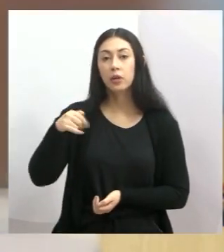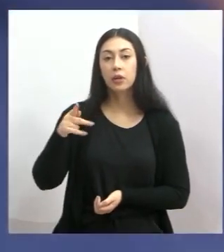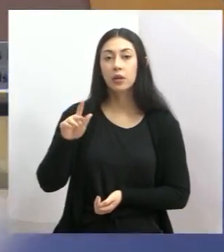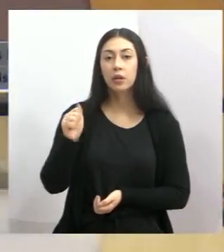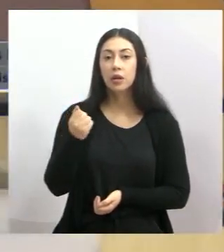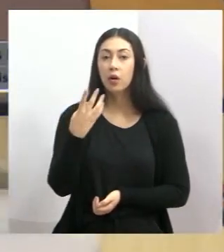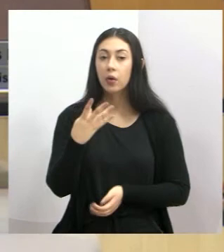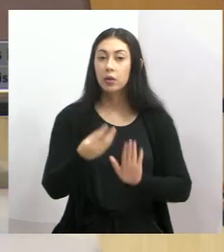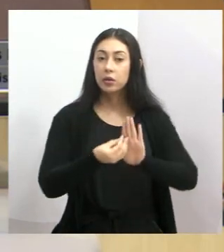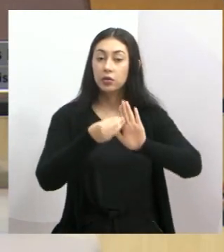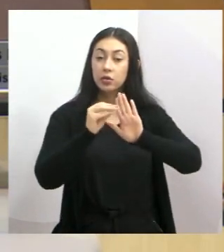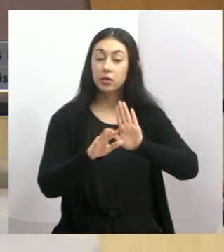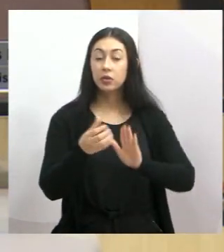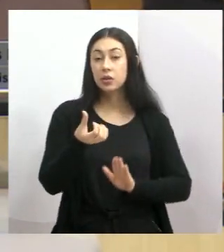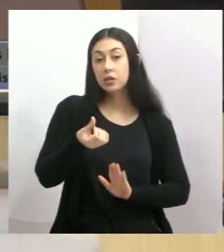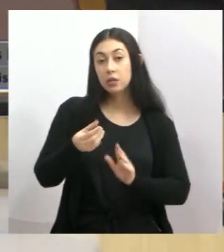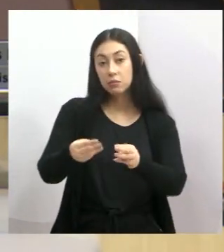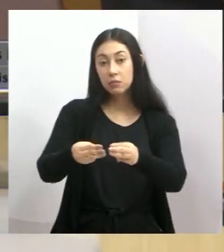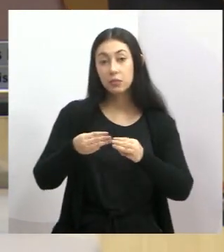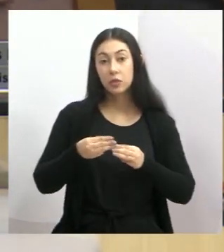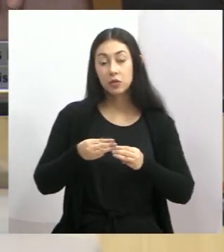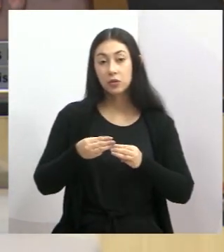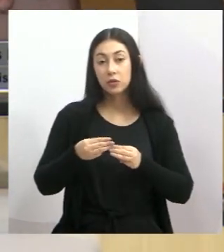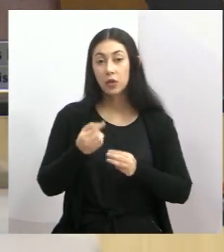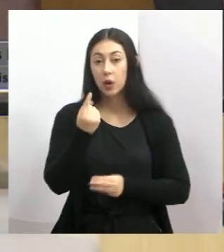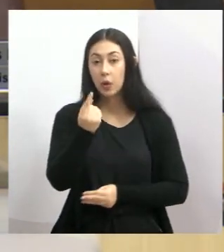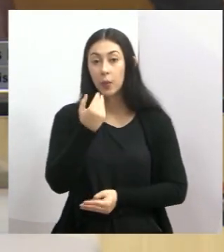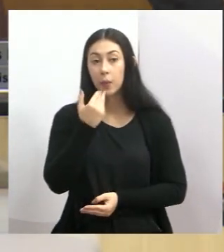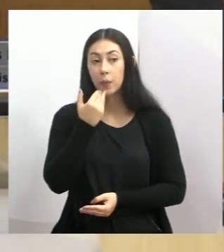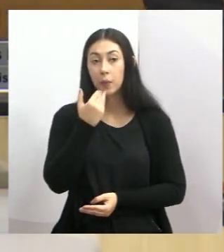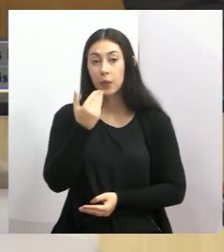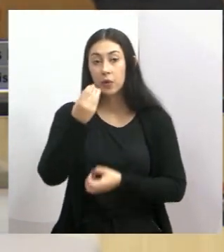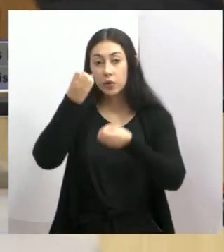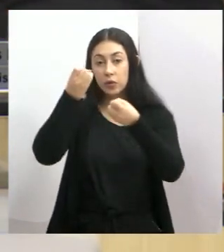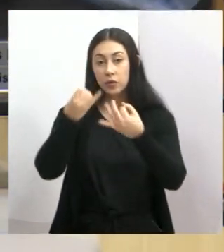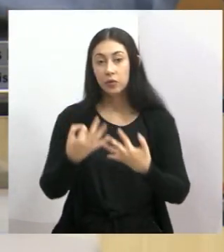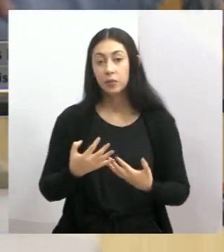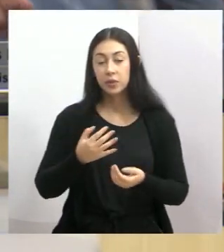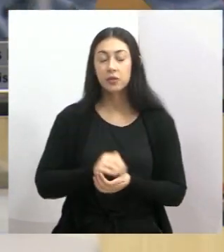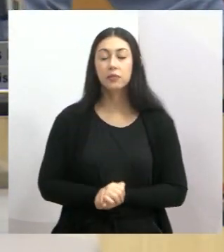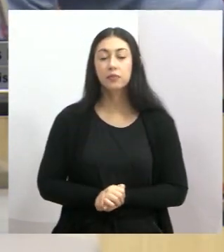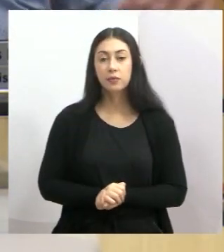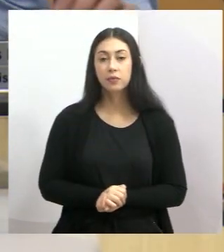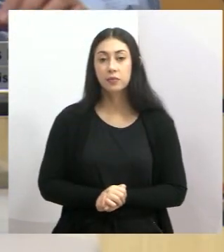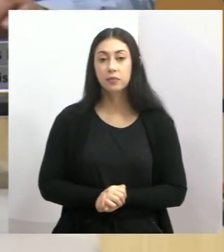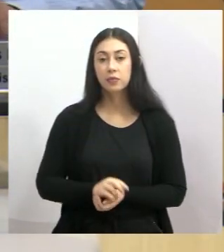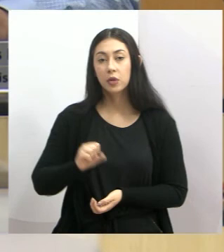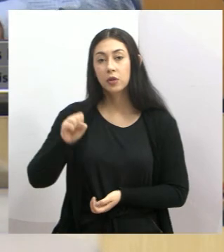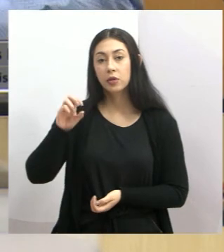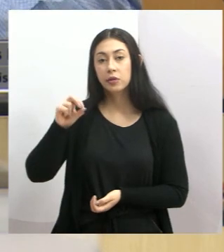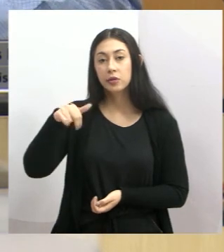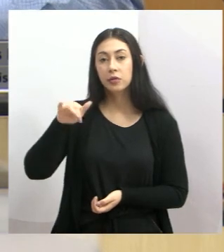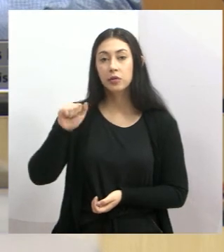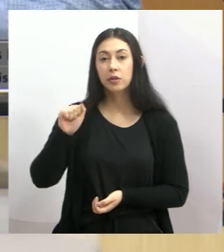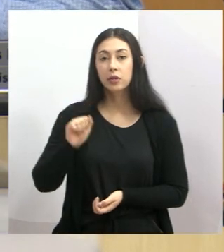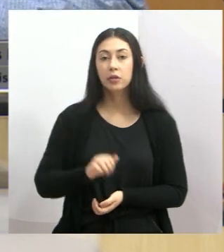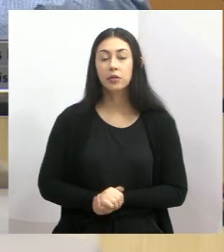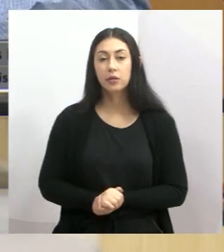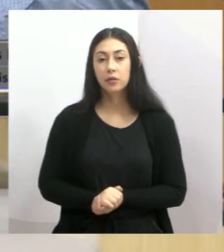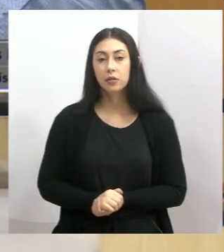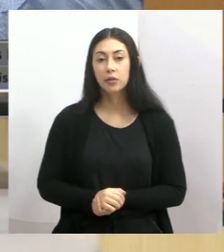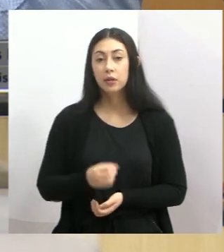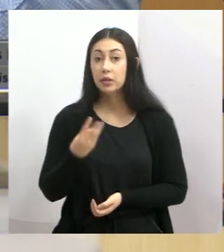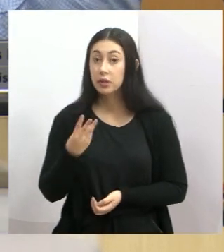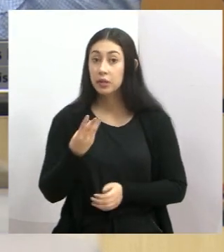quatro indicação seis moções e um pedido de informação Oi Sônia patas da Amizade